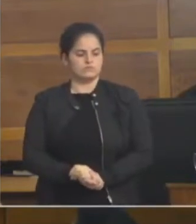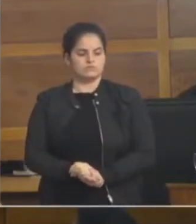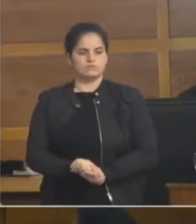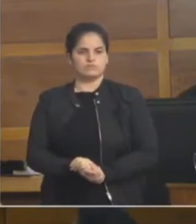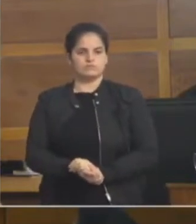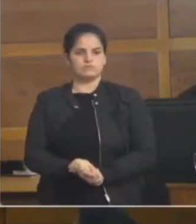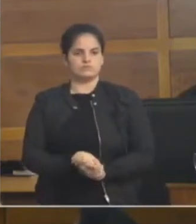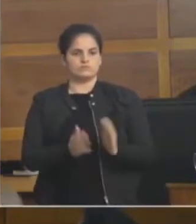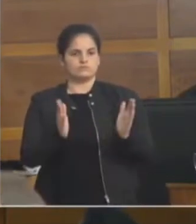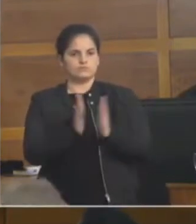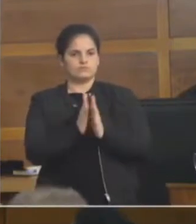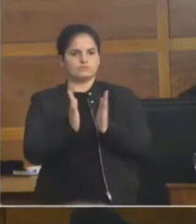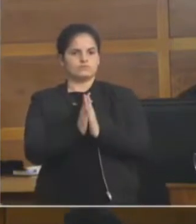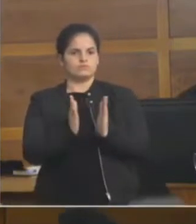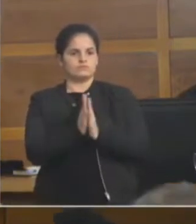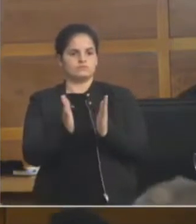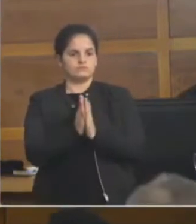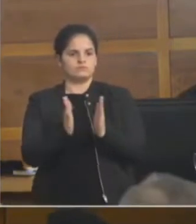Soares